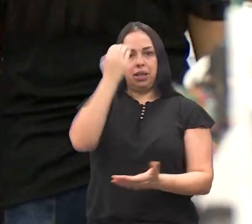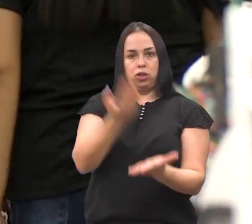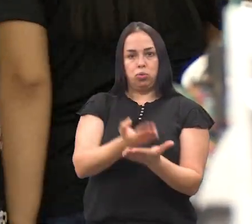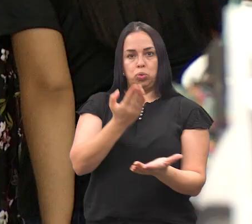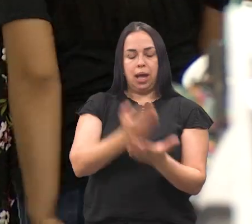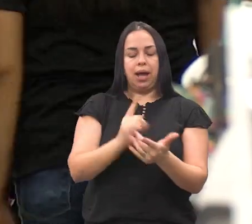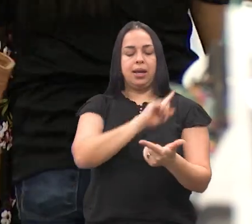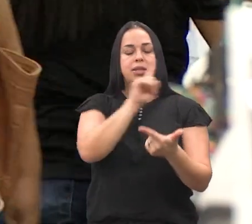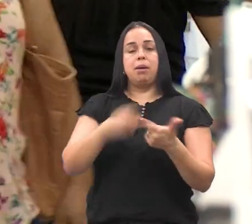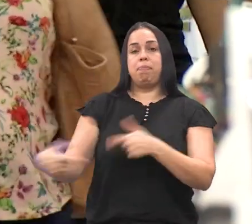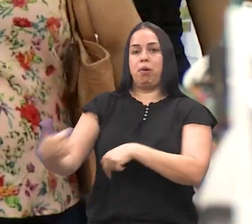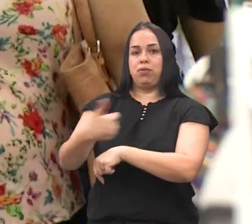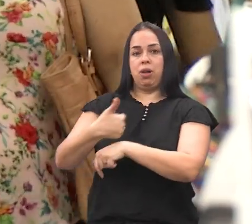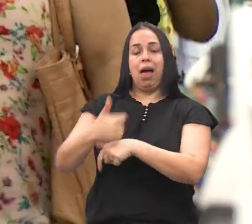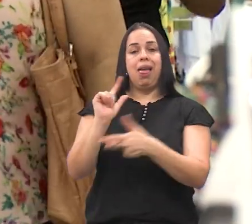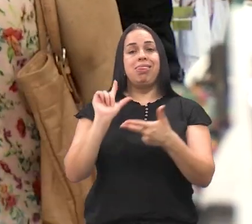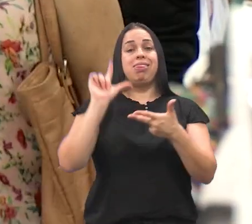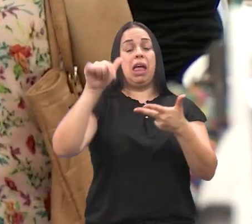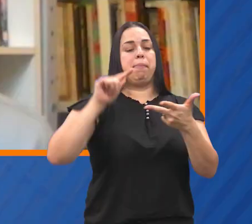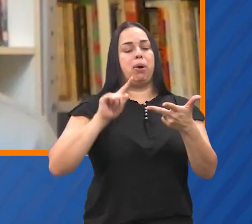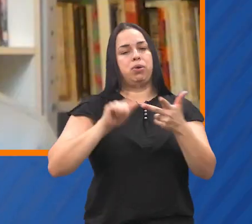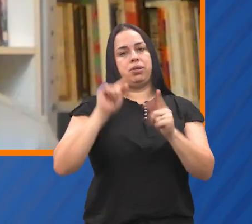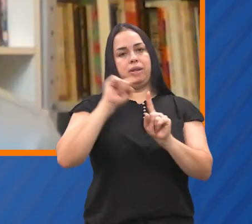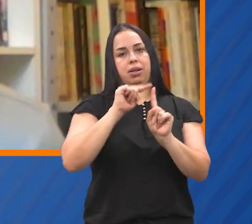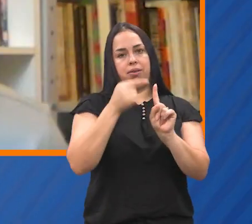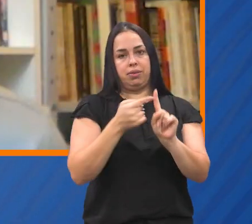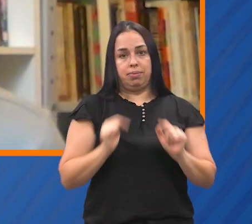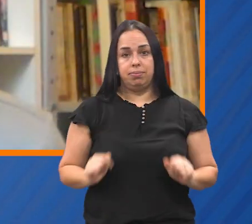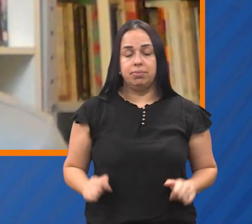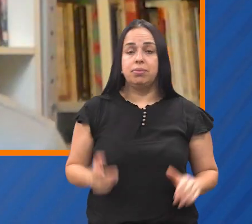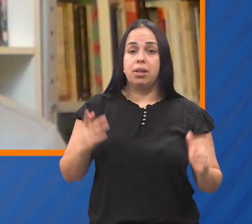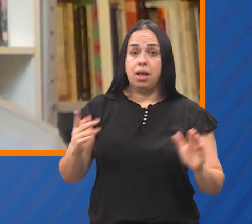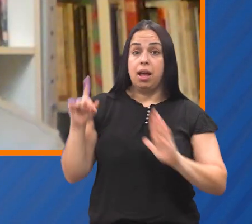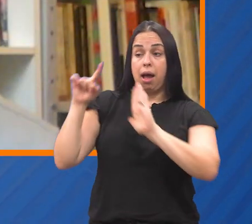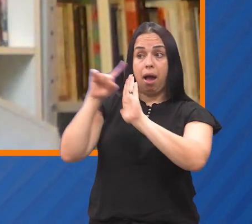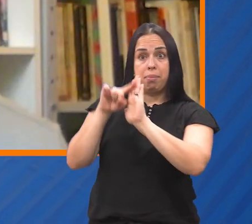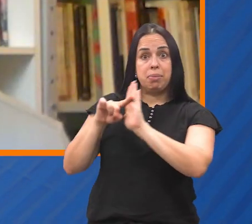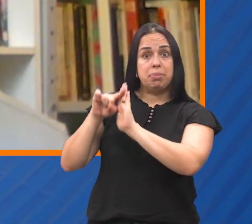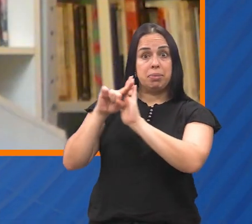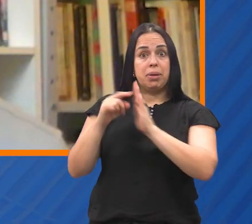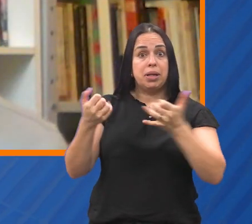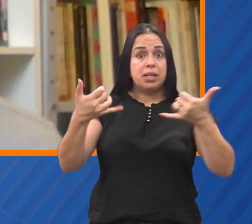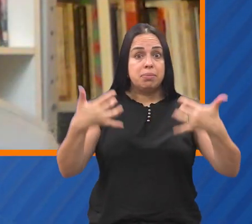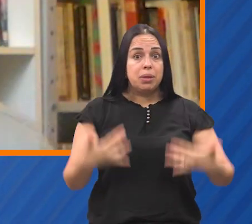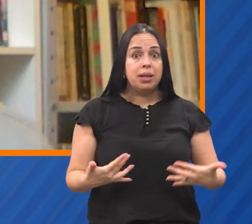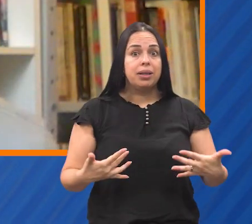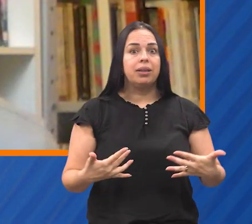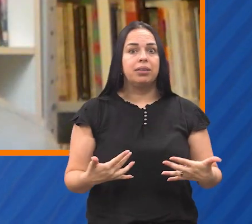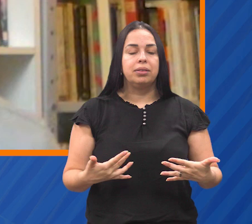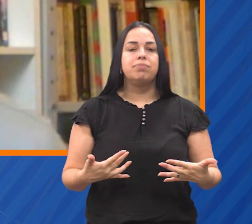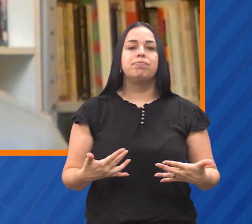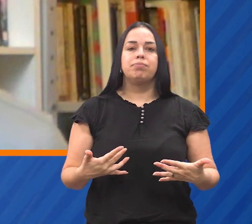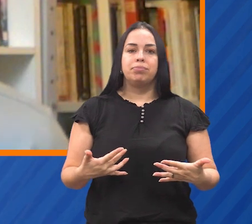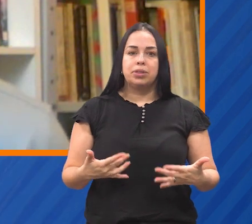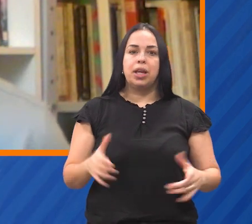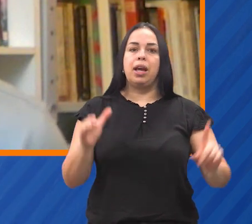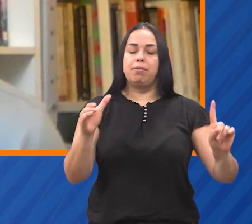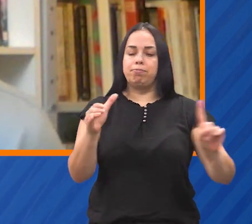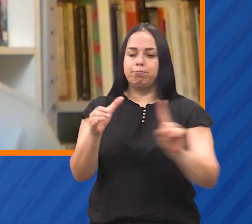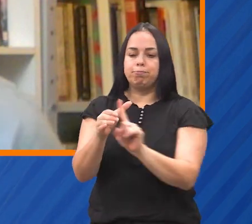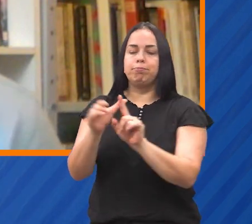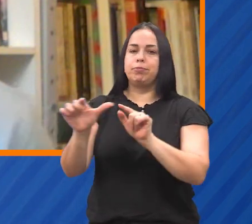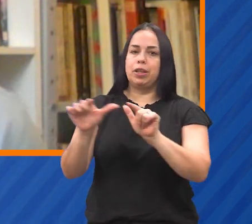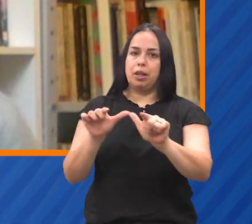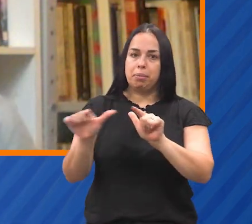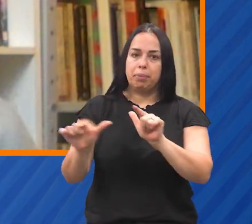a carreira e decidem adiar a maternidade. Várias pesquisas apontam que há uma desigualdade em relação à inserção no